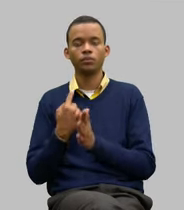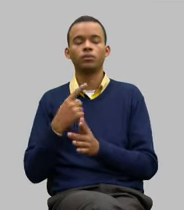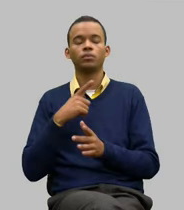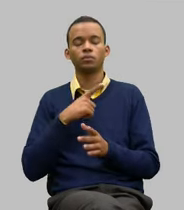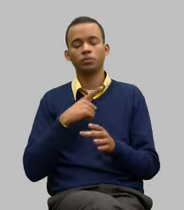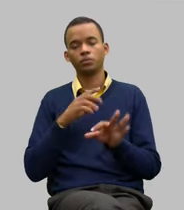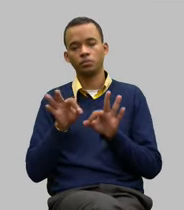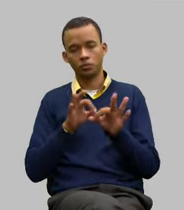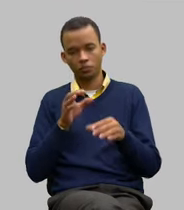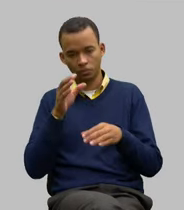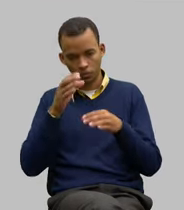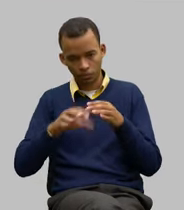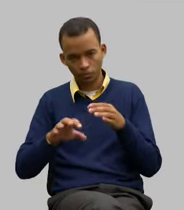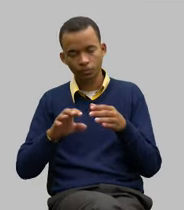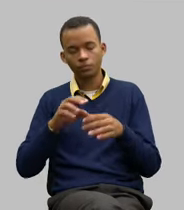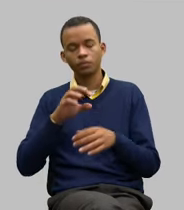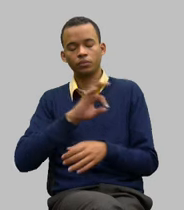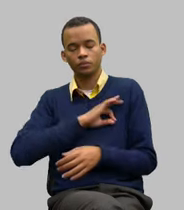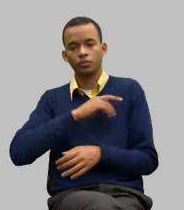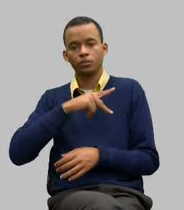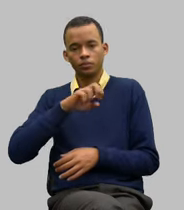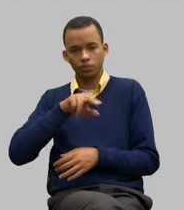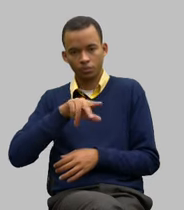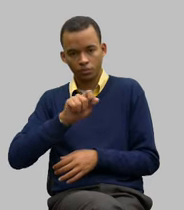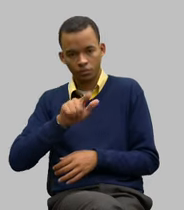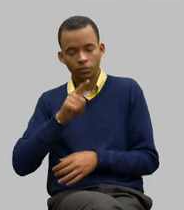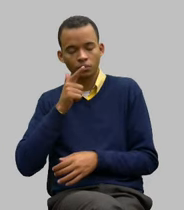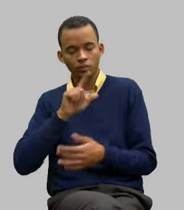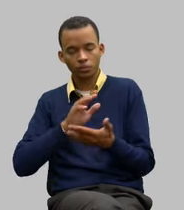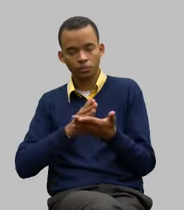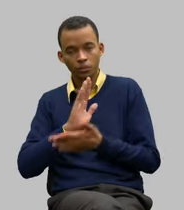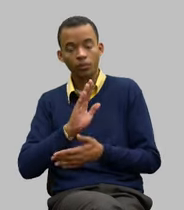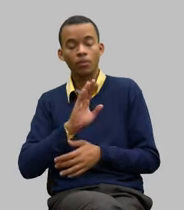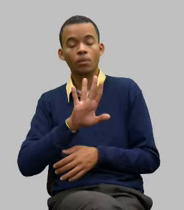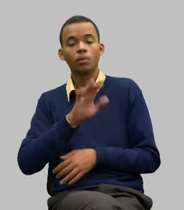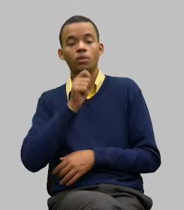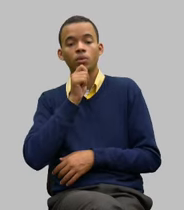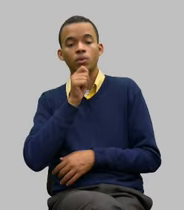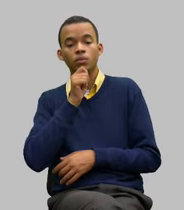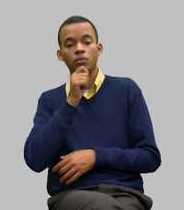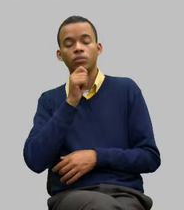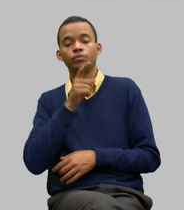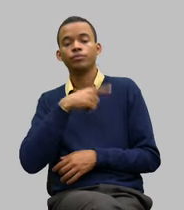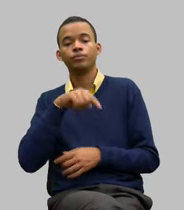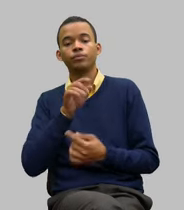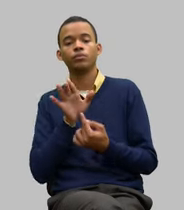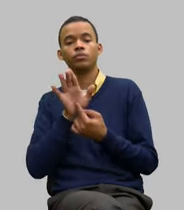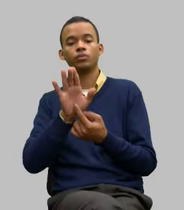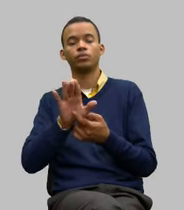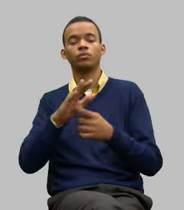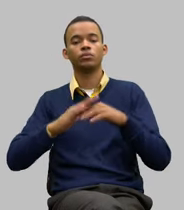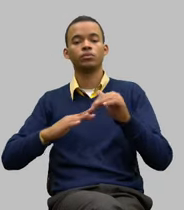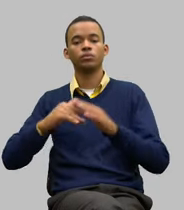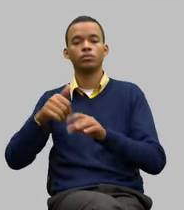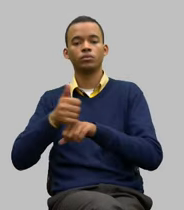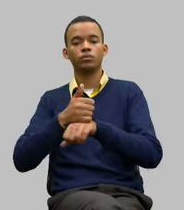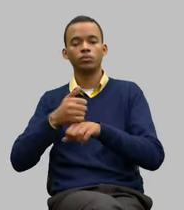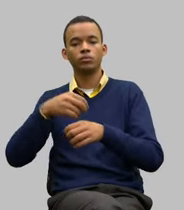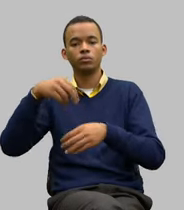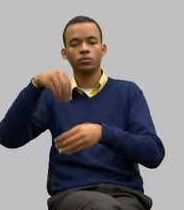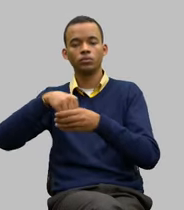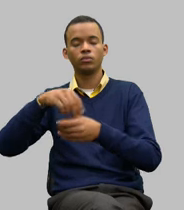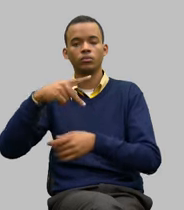e agora já tem uma informação segura e até o momento não apresentou nenhum servidor na unidade prisional que trabalho